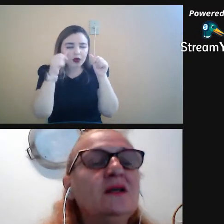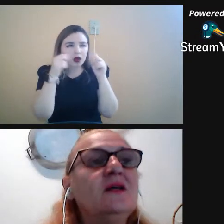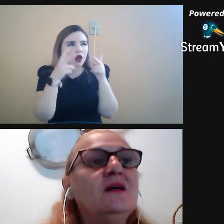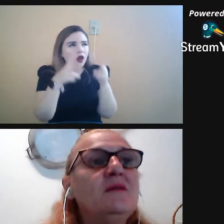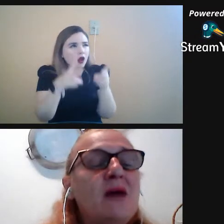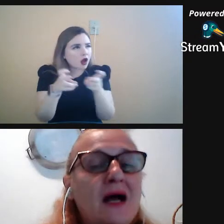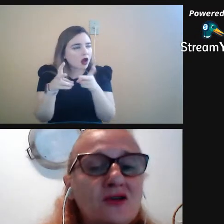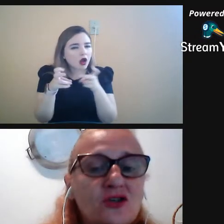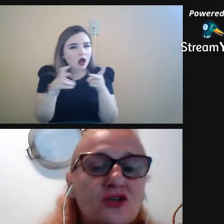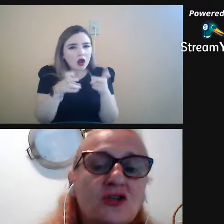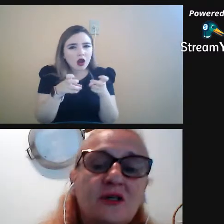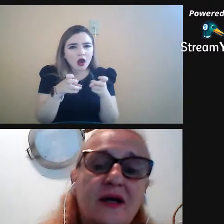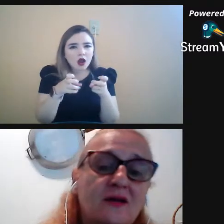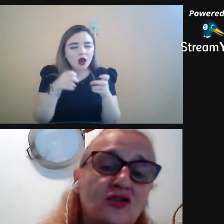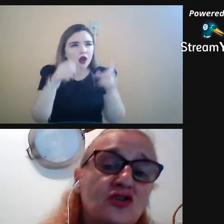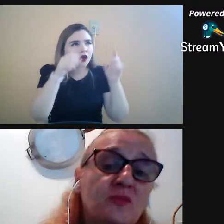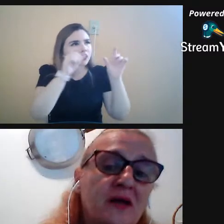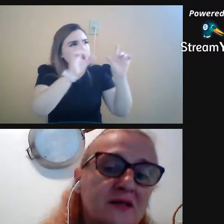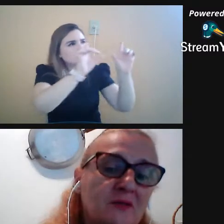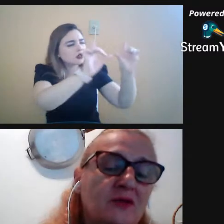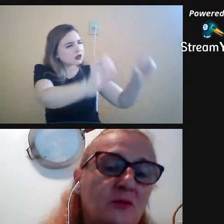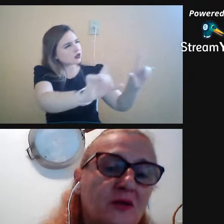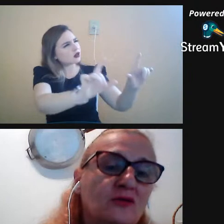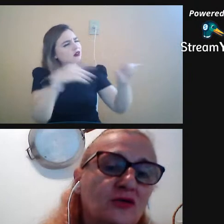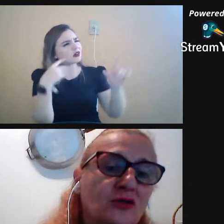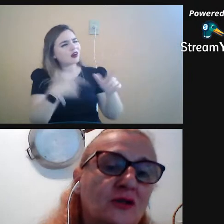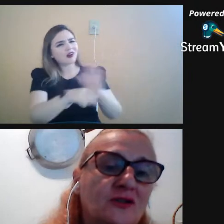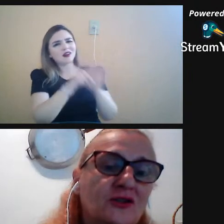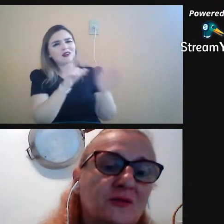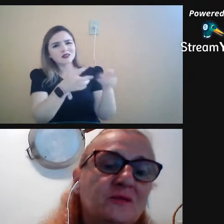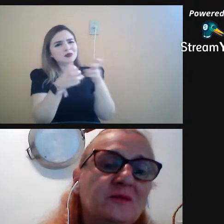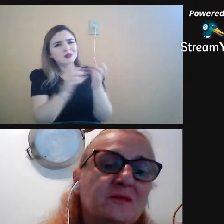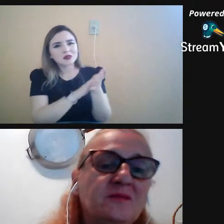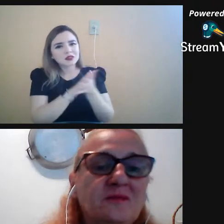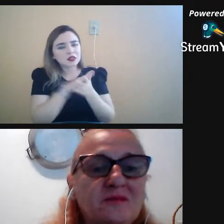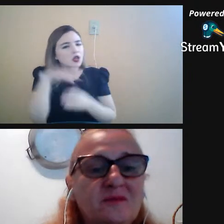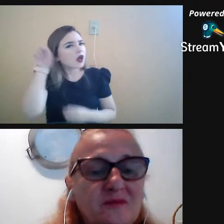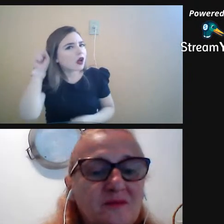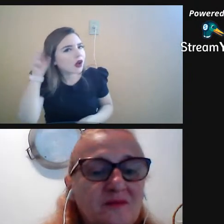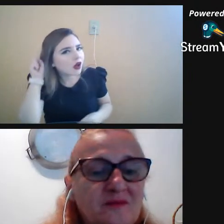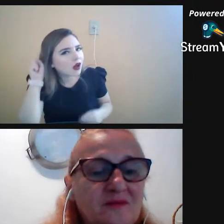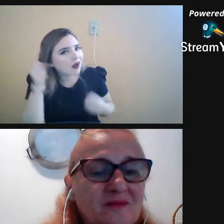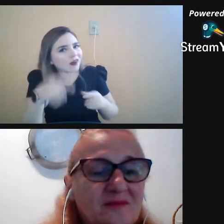sons, imagens, que era despercebido para todos nós.